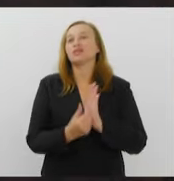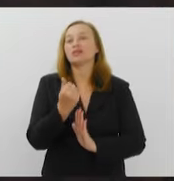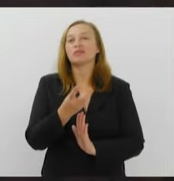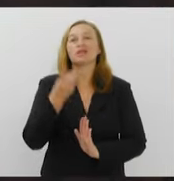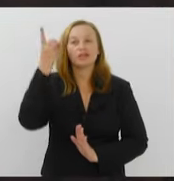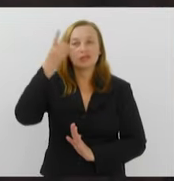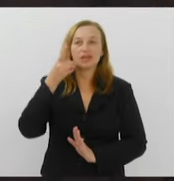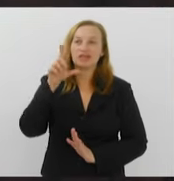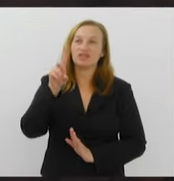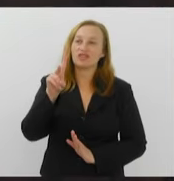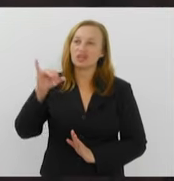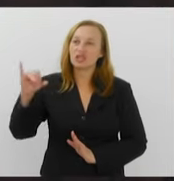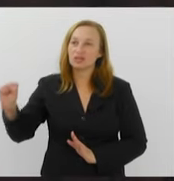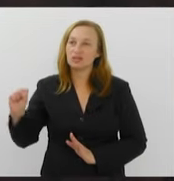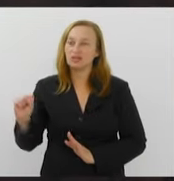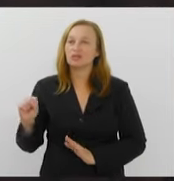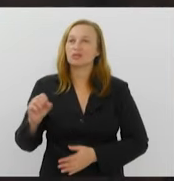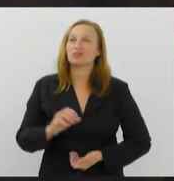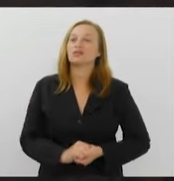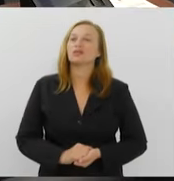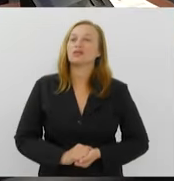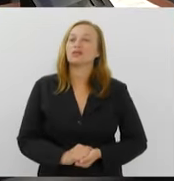Cozzolino.